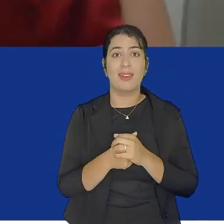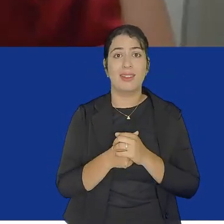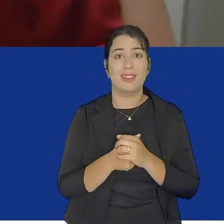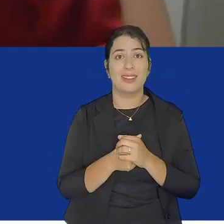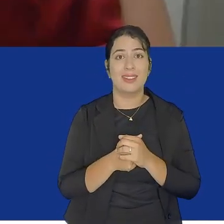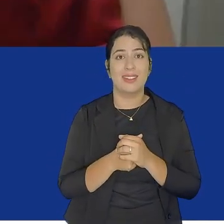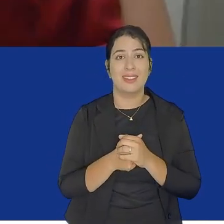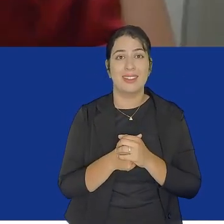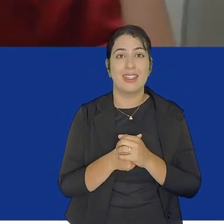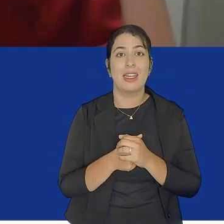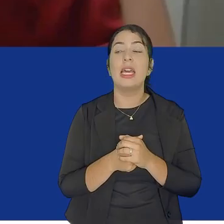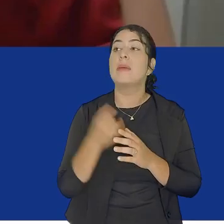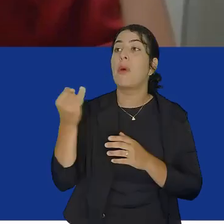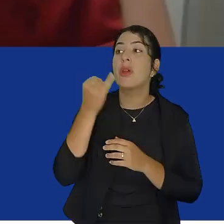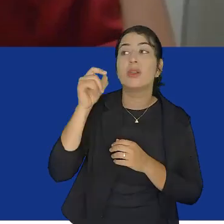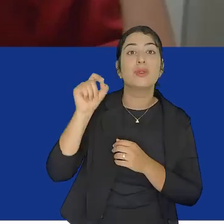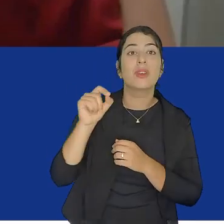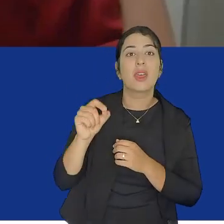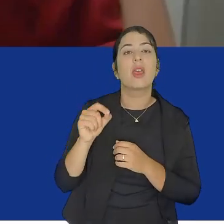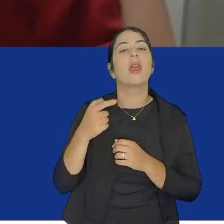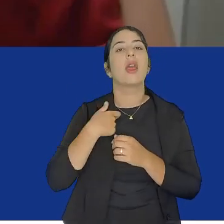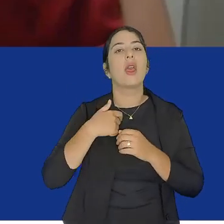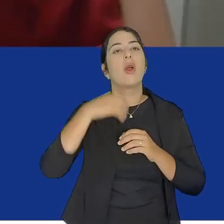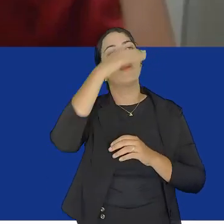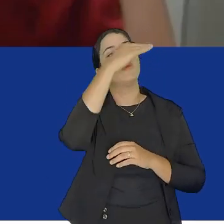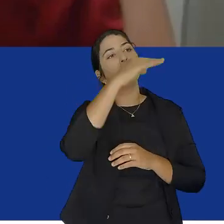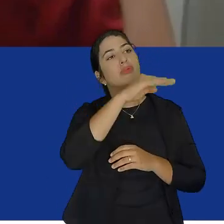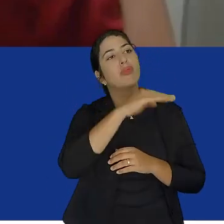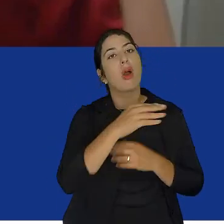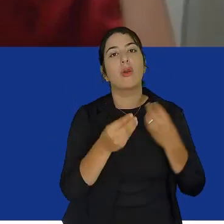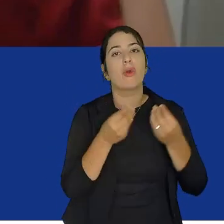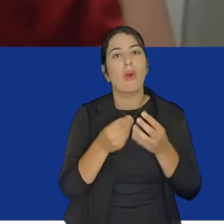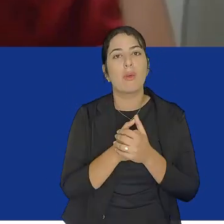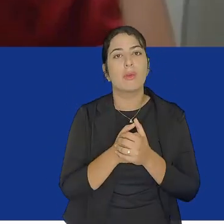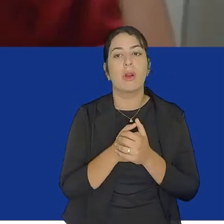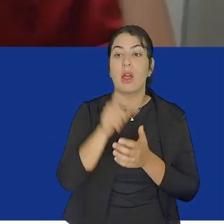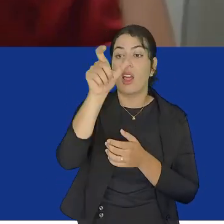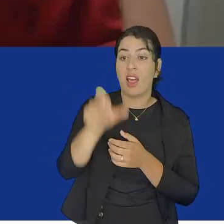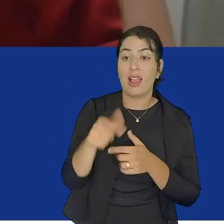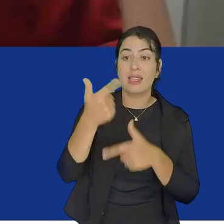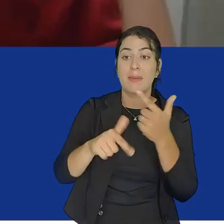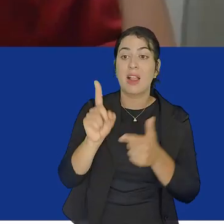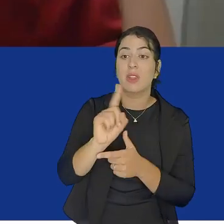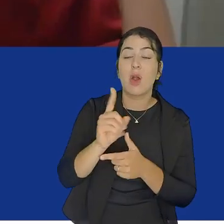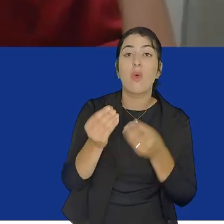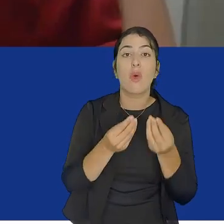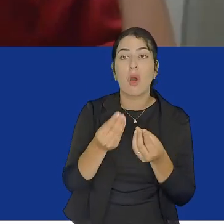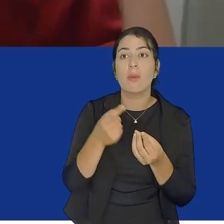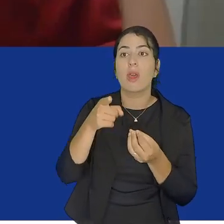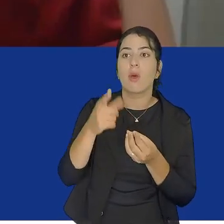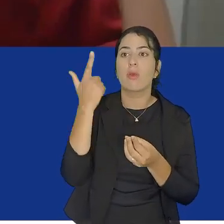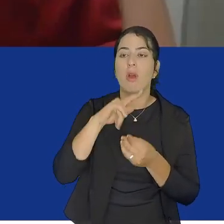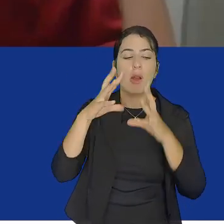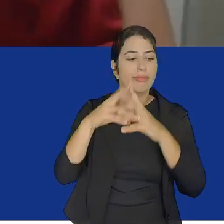importante aqui? Como eu faço a priorização? O que eu faço quando alguém não está trabalhando? Como é que eu resolvo isso na equipe?